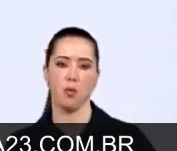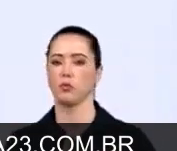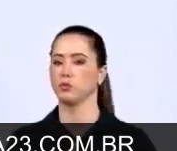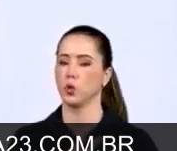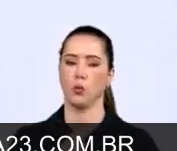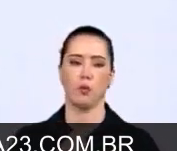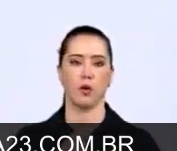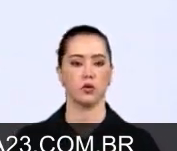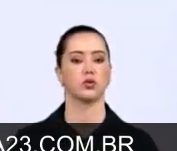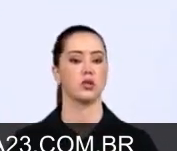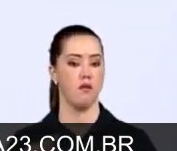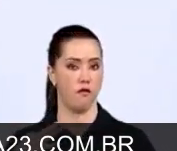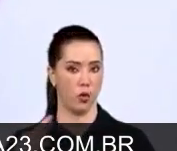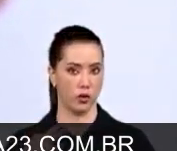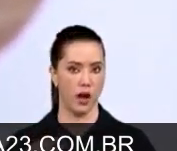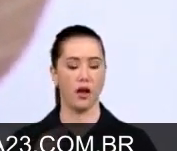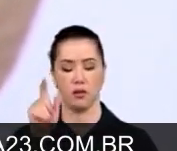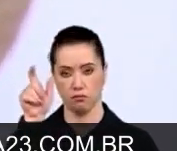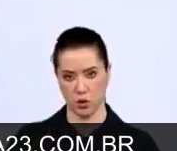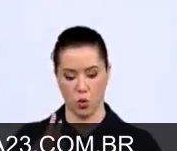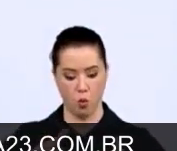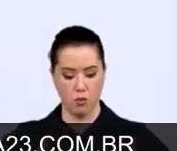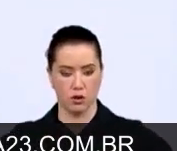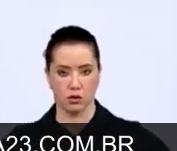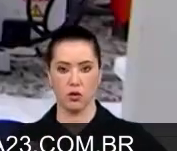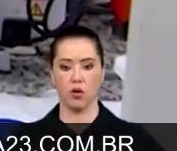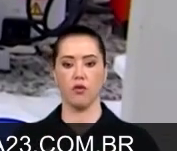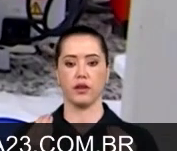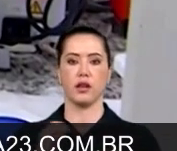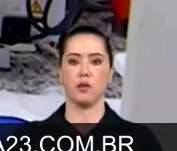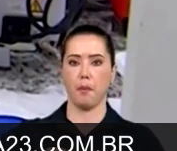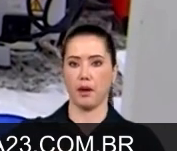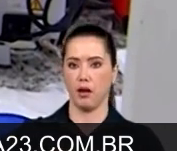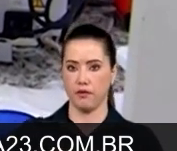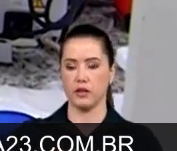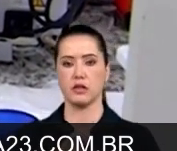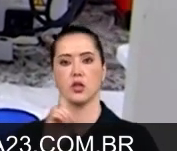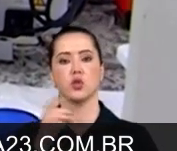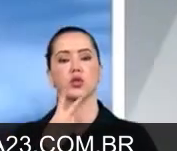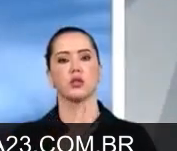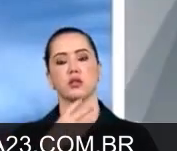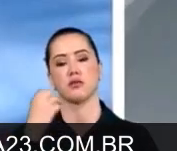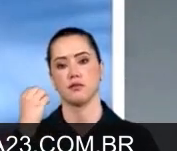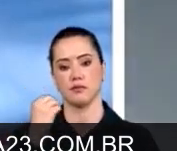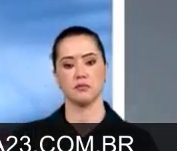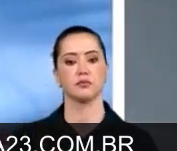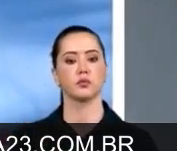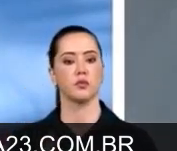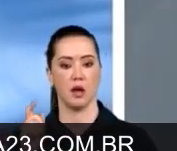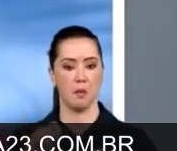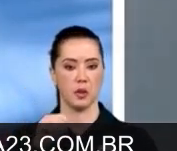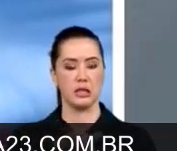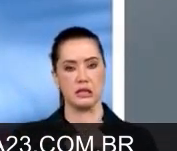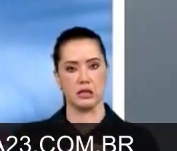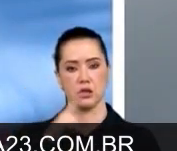A autorização para testes em humanos foi concedida pela Anvisa no dia 3 de outubro. Para fazer o cadastro,